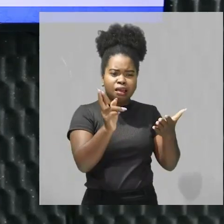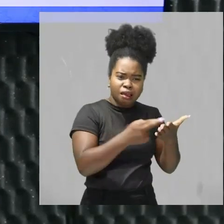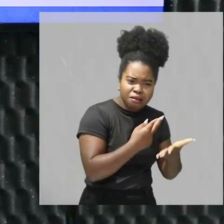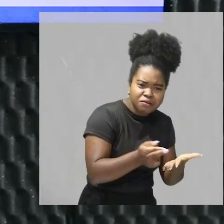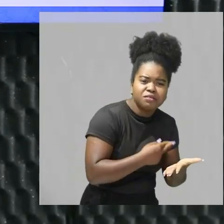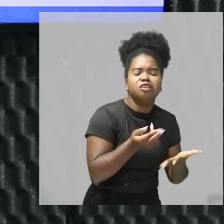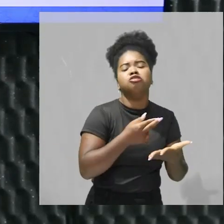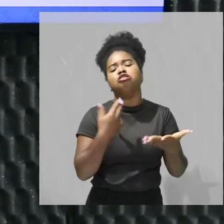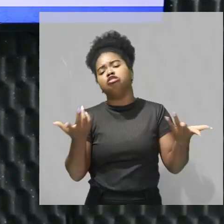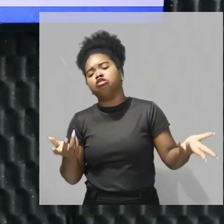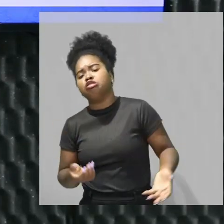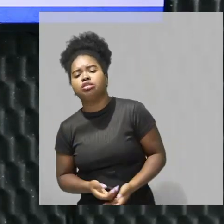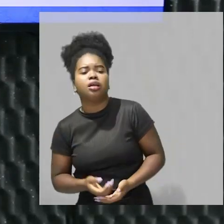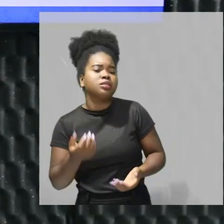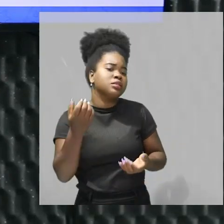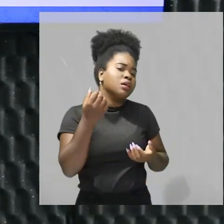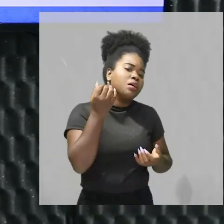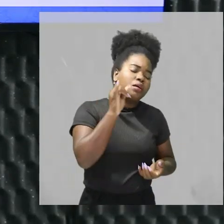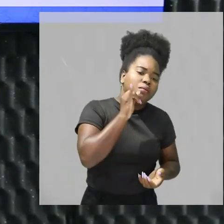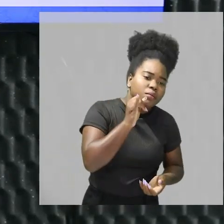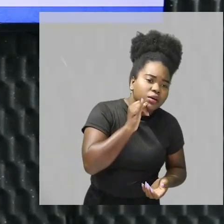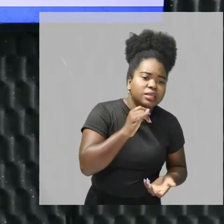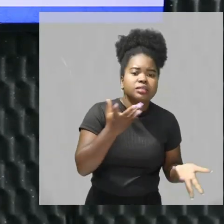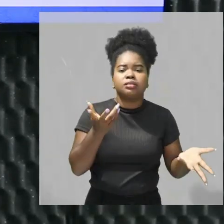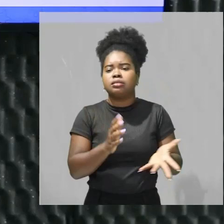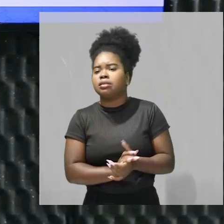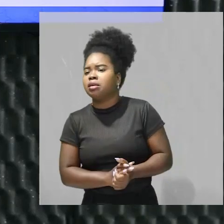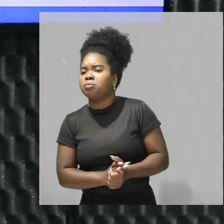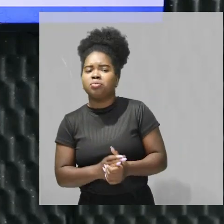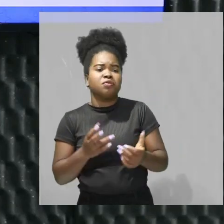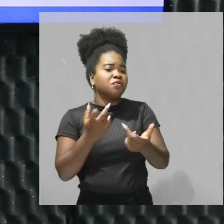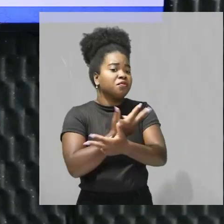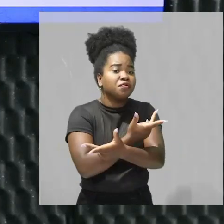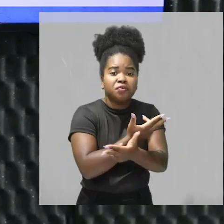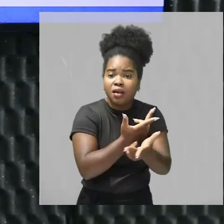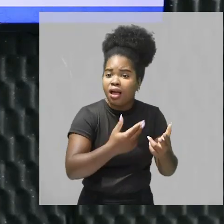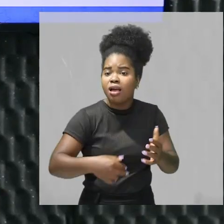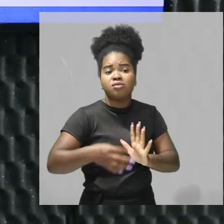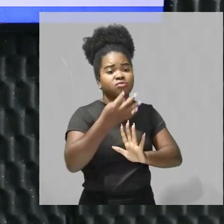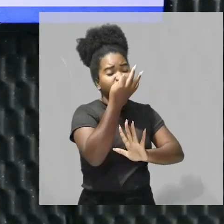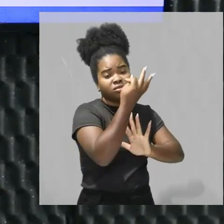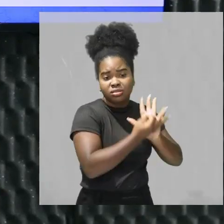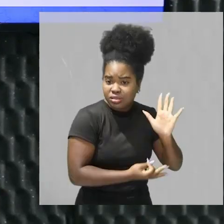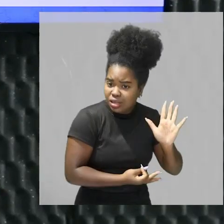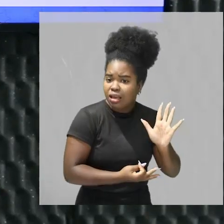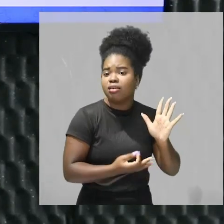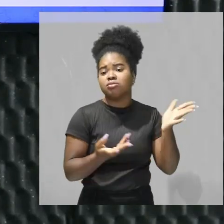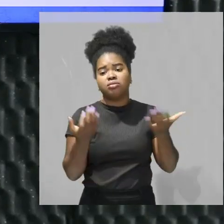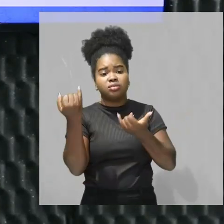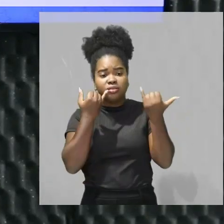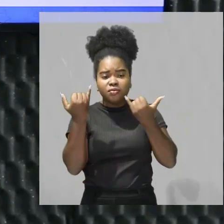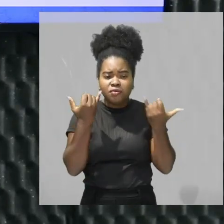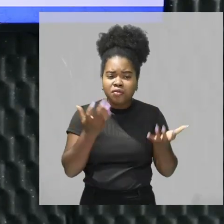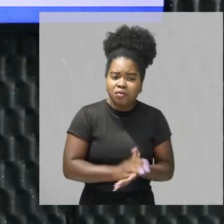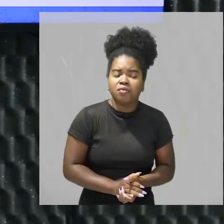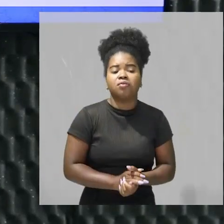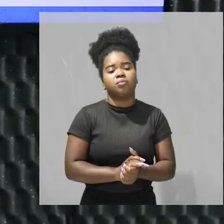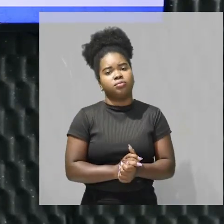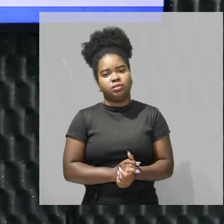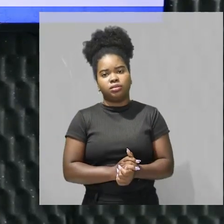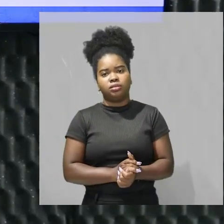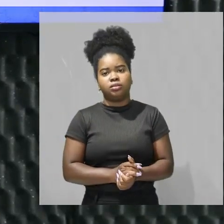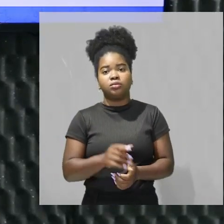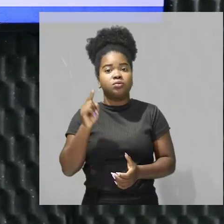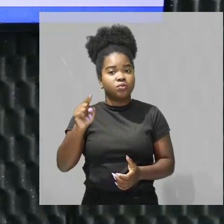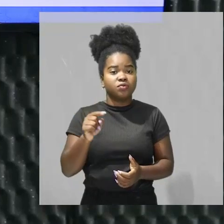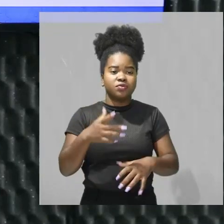revistas científicas, jornais, documentários. Quanto mais vocês variarem as fontes de vocês, mais dados e argumentos vocês